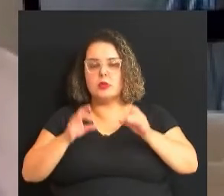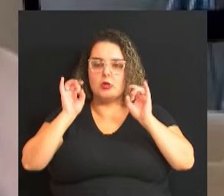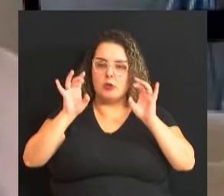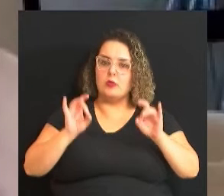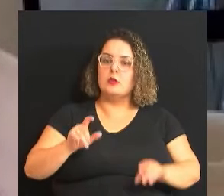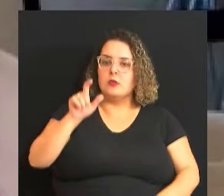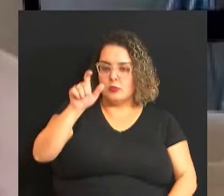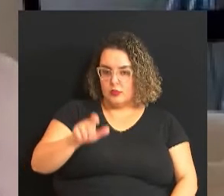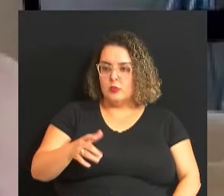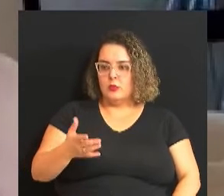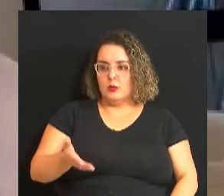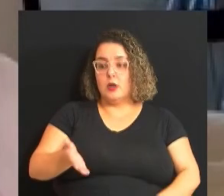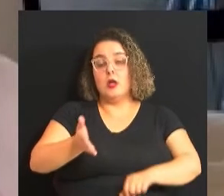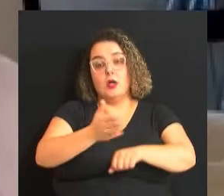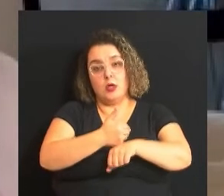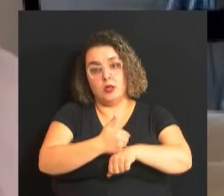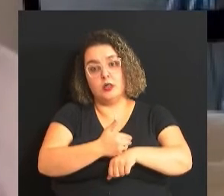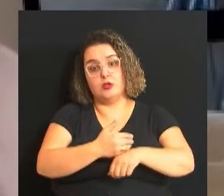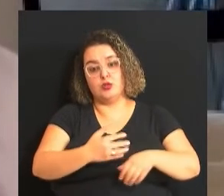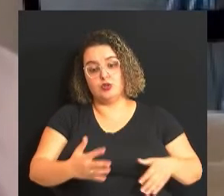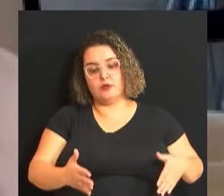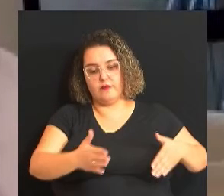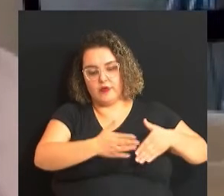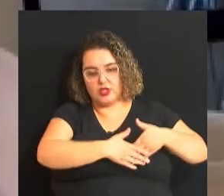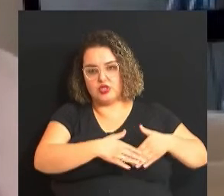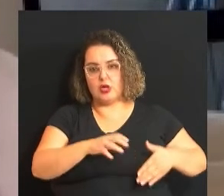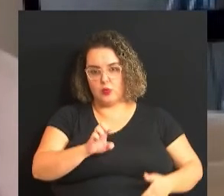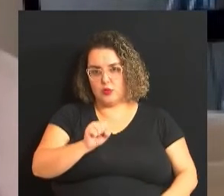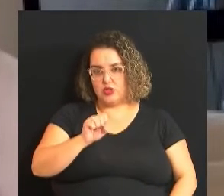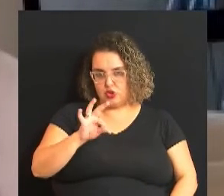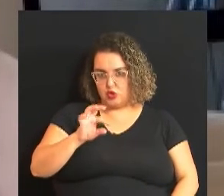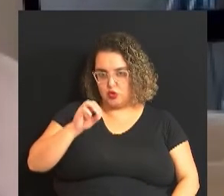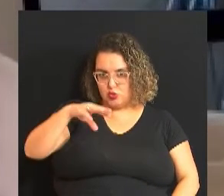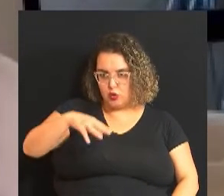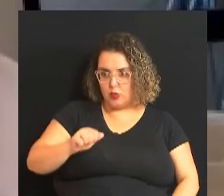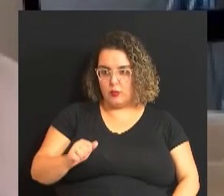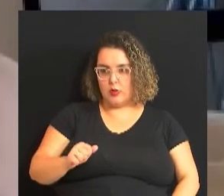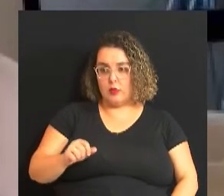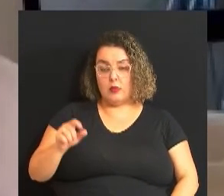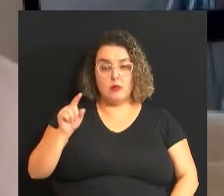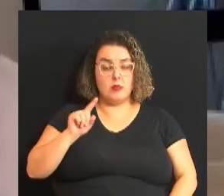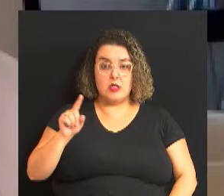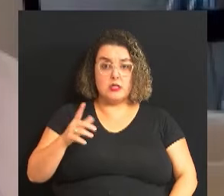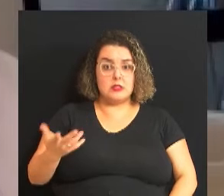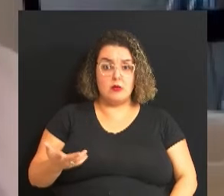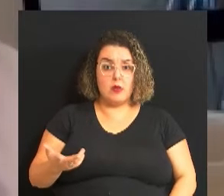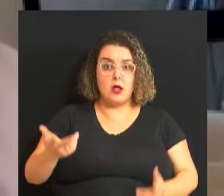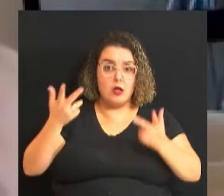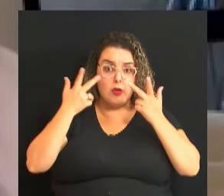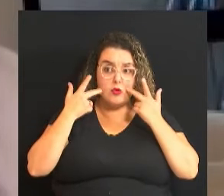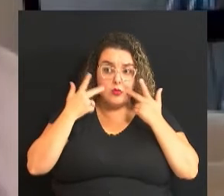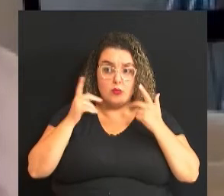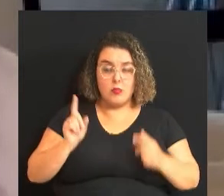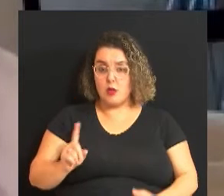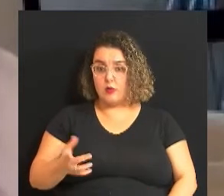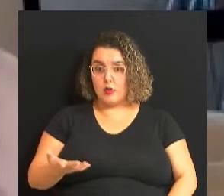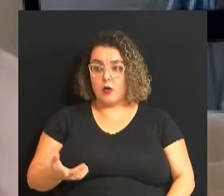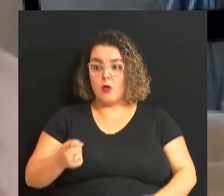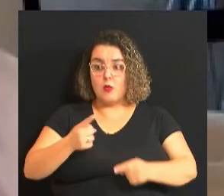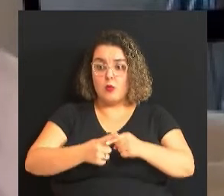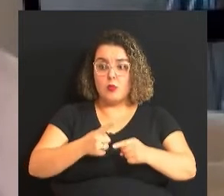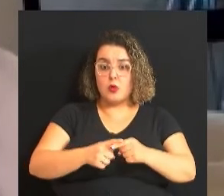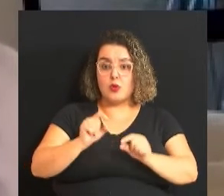pessoas antes de você fechar o estômago, mas essa não é uma situação infrequente, não. Porque o que acontece